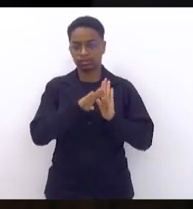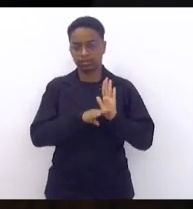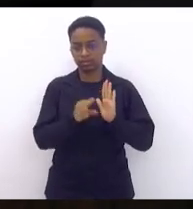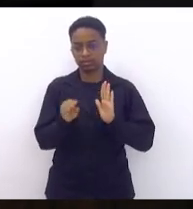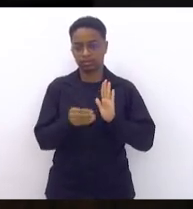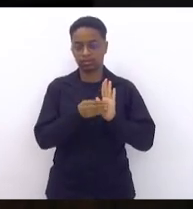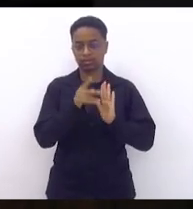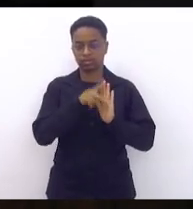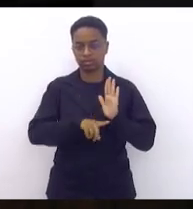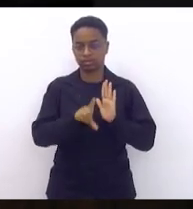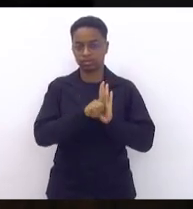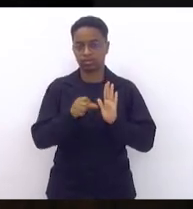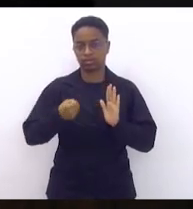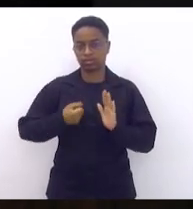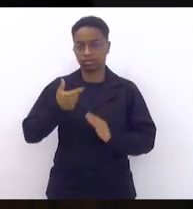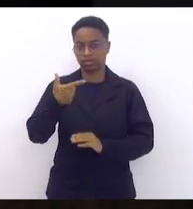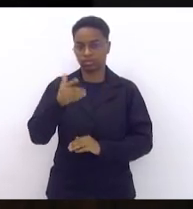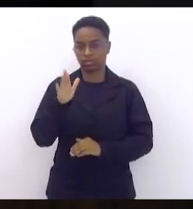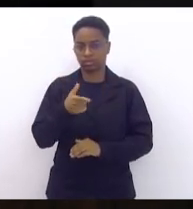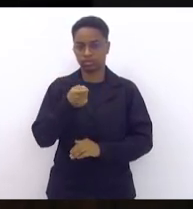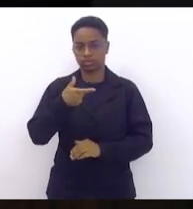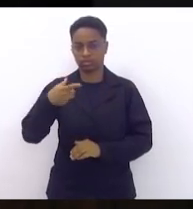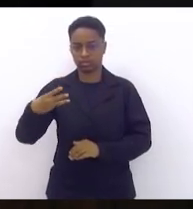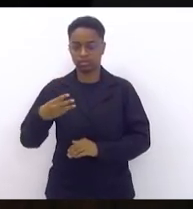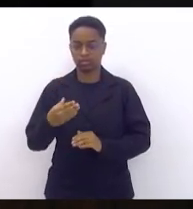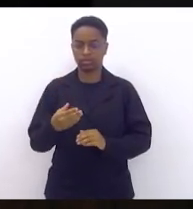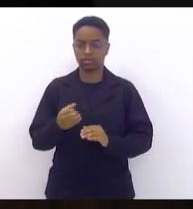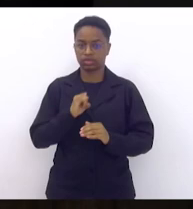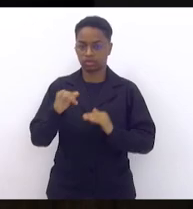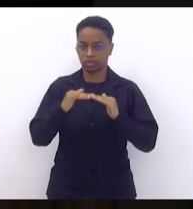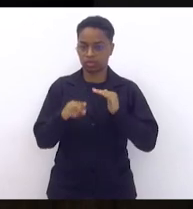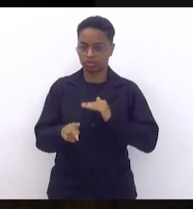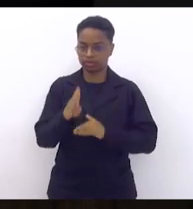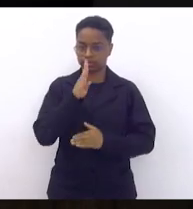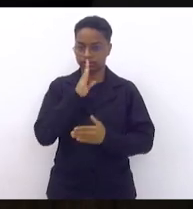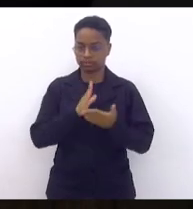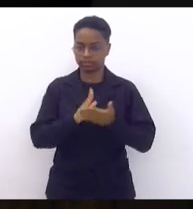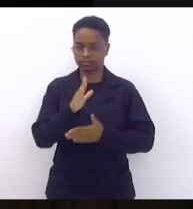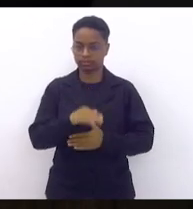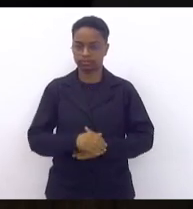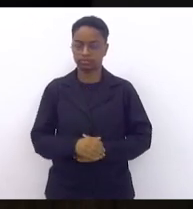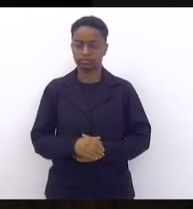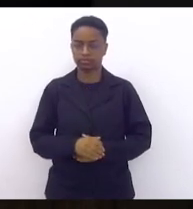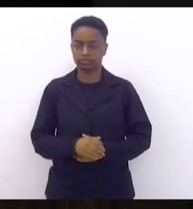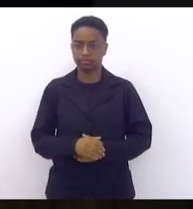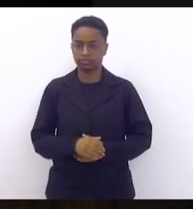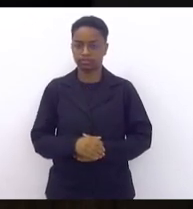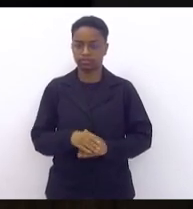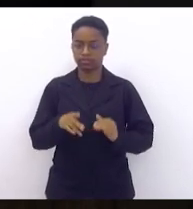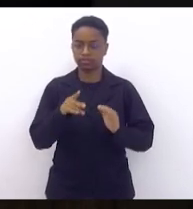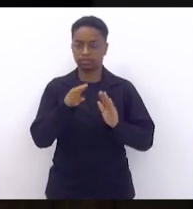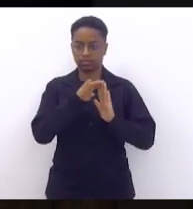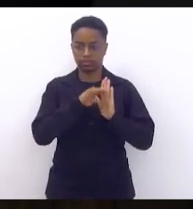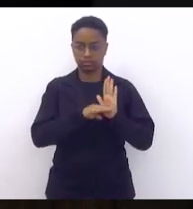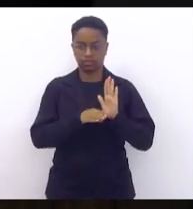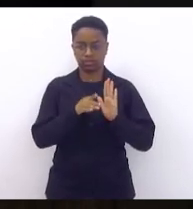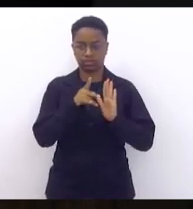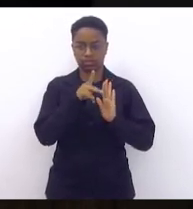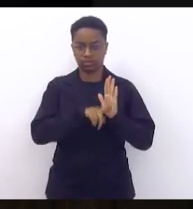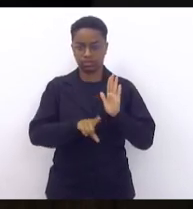do projeto número 2, de 23, do deputado Tiago Rangel, senhores que aprovam, permaneçam como estão, aprovados. Requerimento de inclusão do